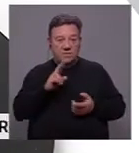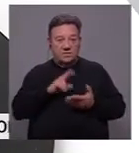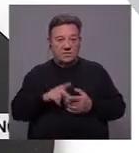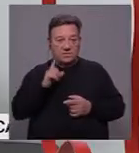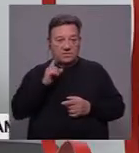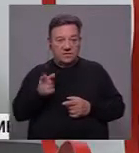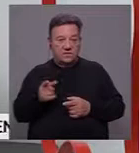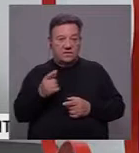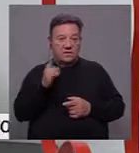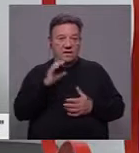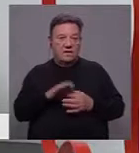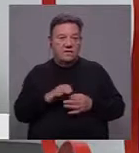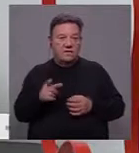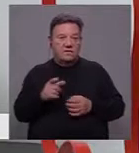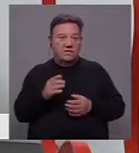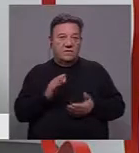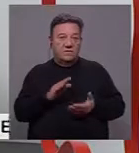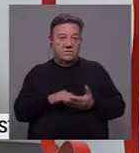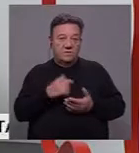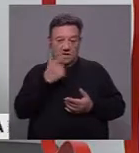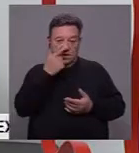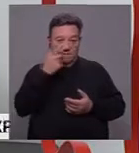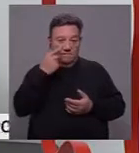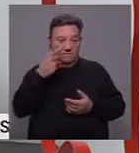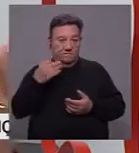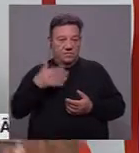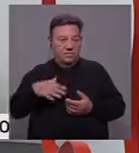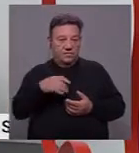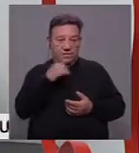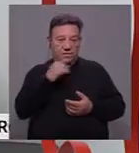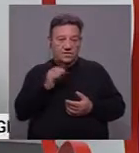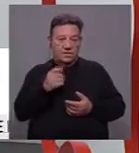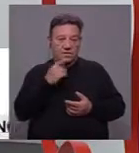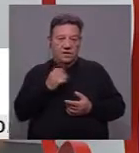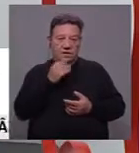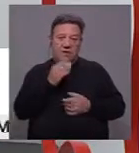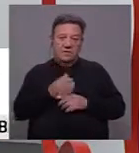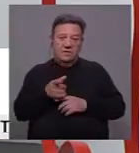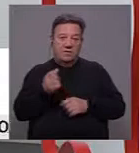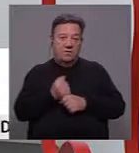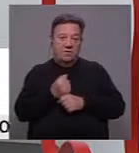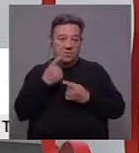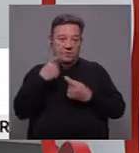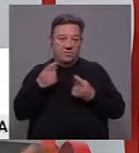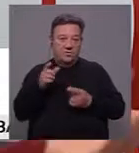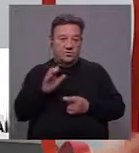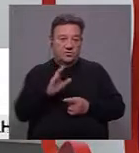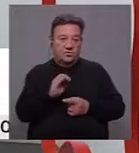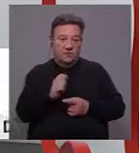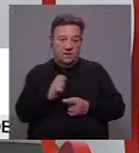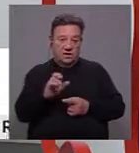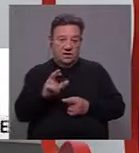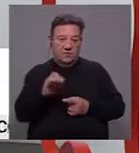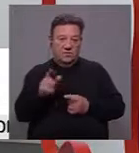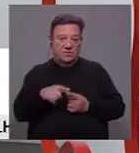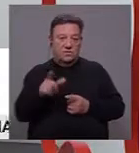importante, que tem a ver com o facto de nós, quem vive na cidade do Porto, é constantemente interpelado pela obra pública de José Rodrigues, quer no Cubo